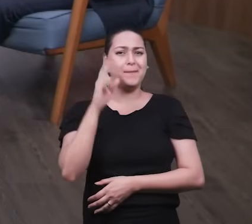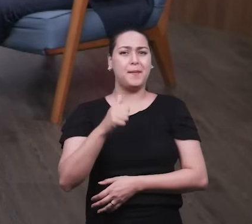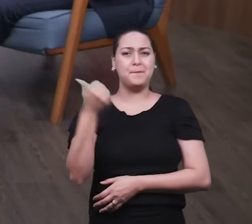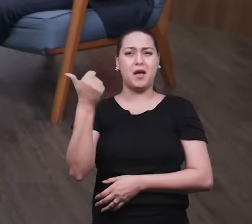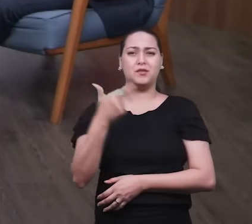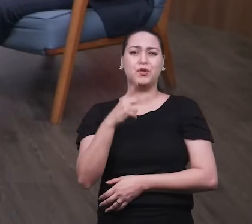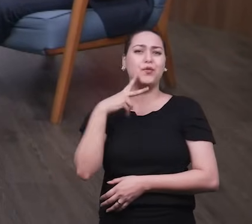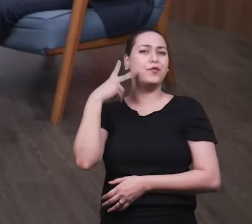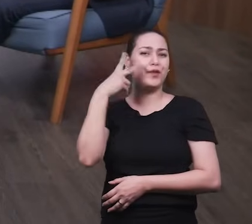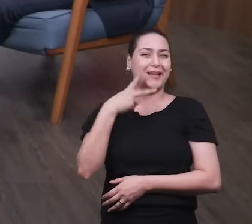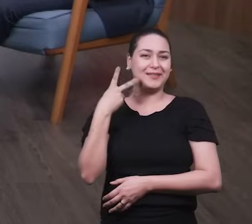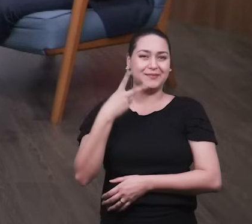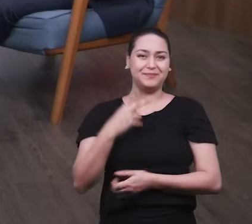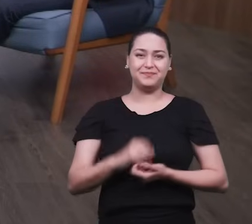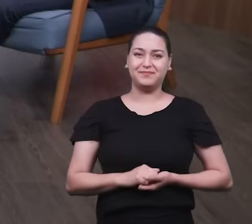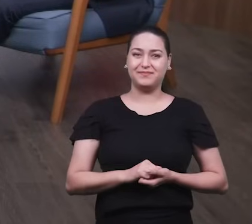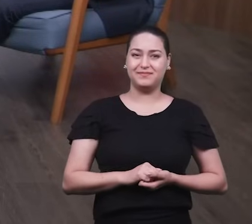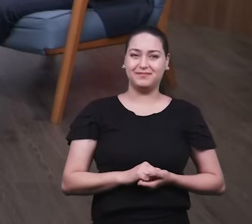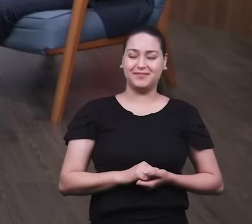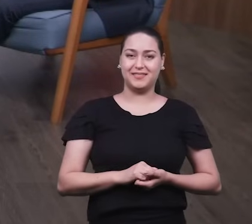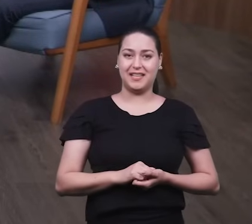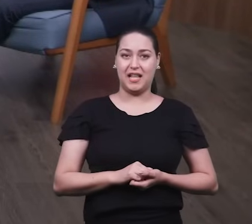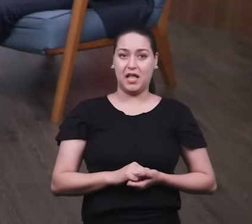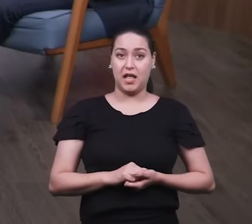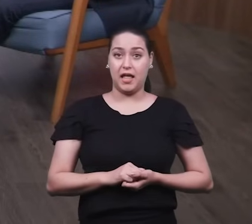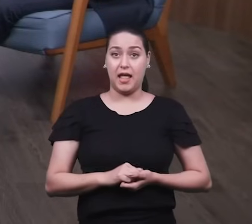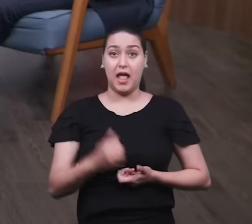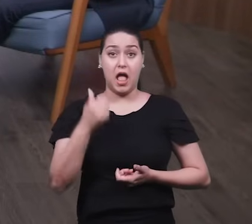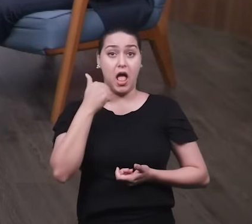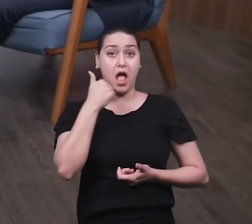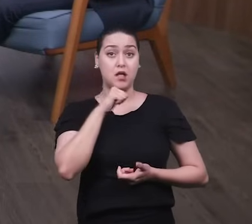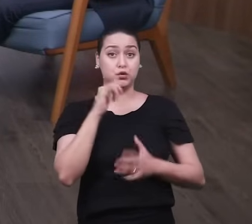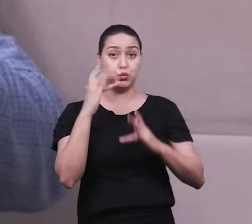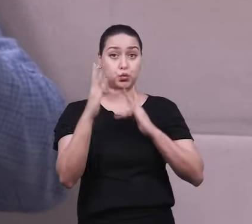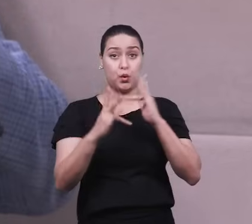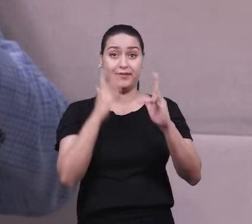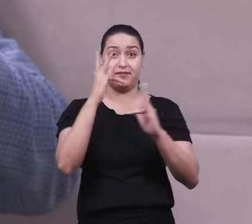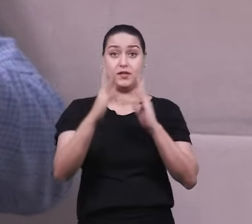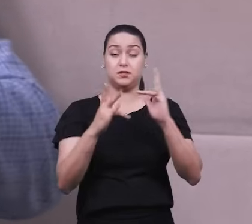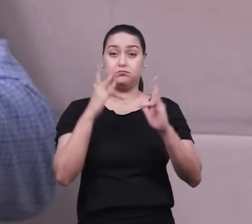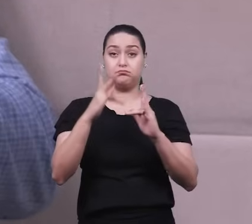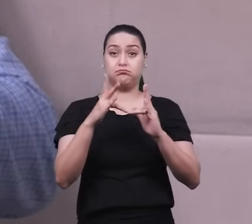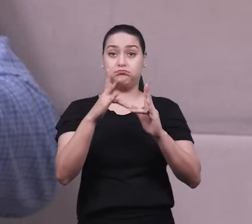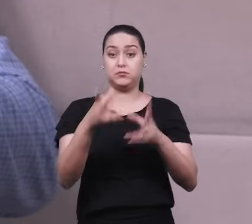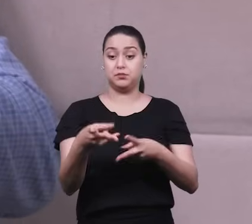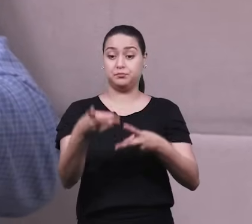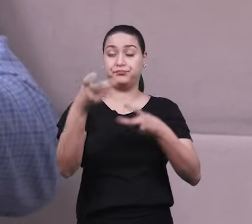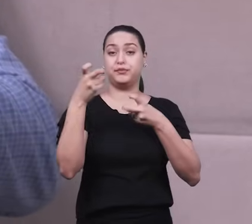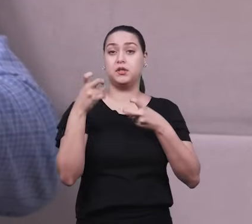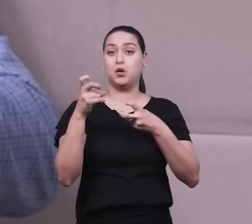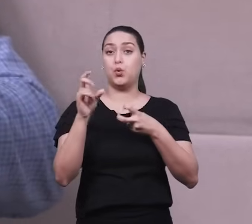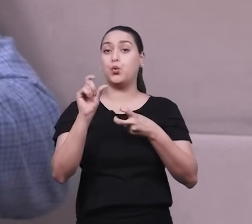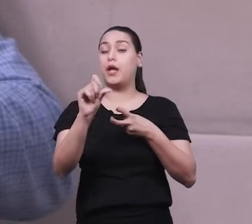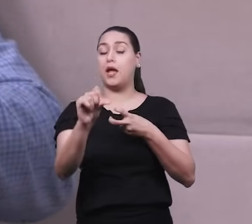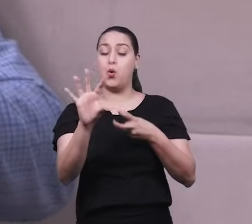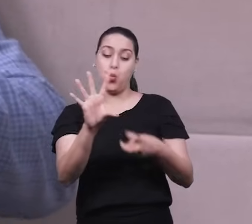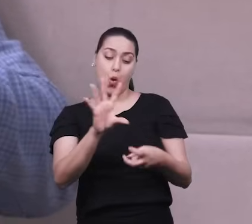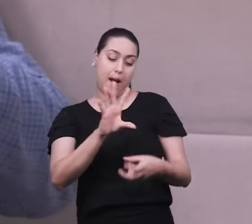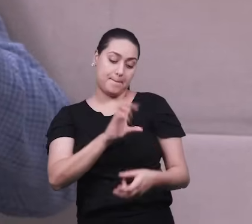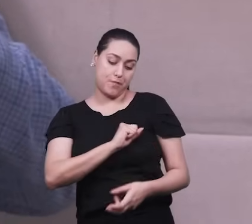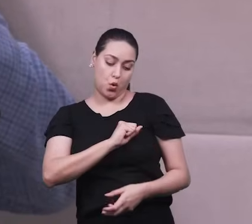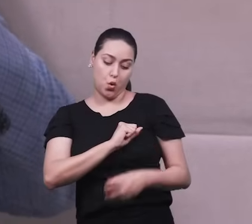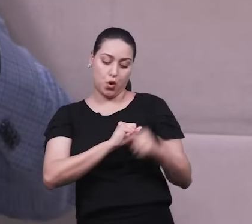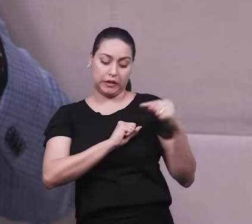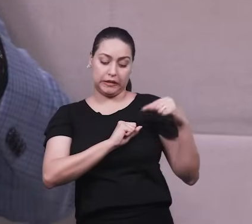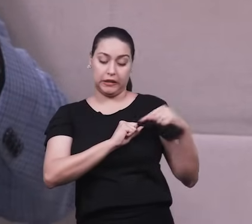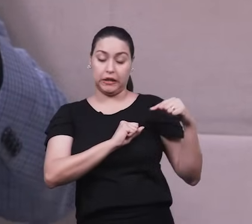vinho. A noiva está aí, então, ela destaca. Essa expressão, a noiva destaca o